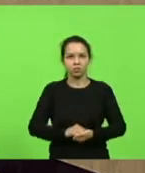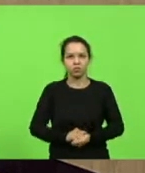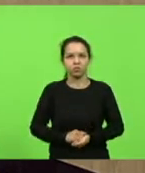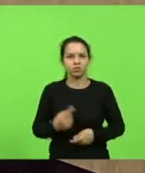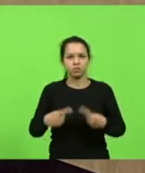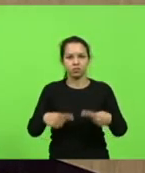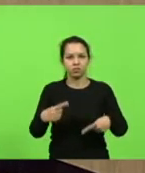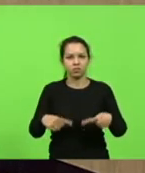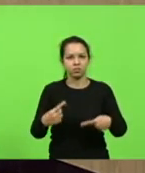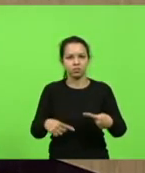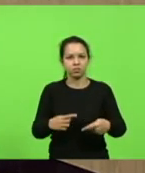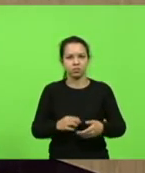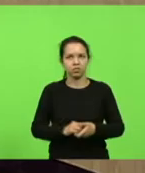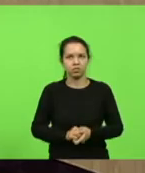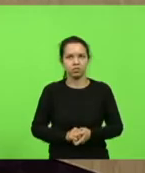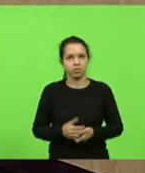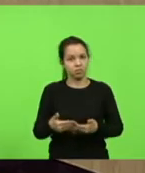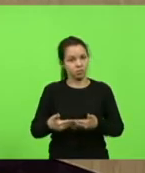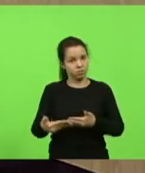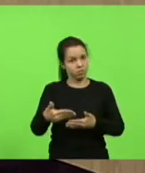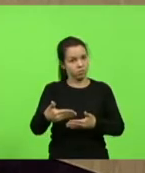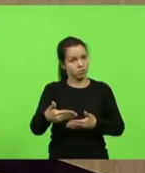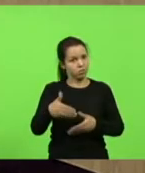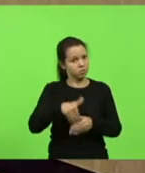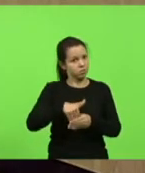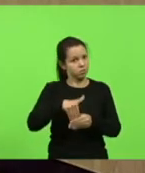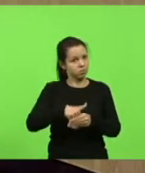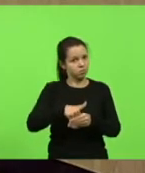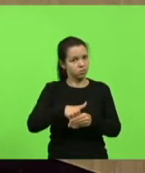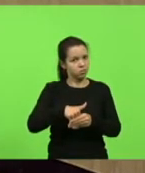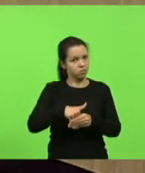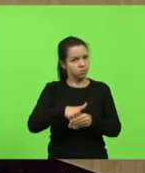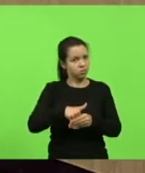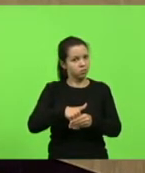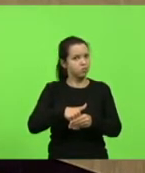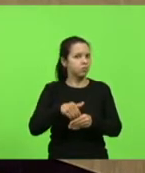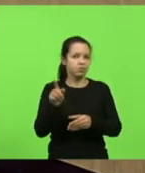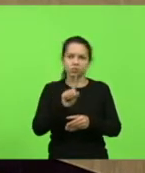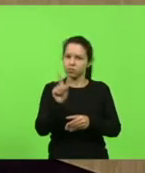Não, o senhor entrou em processo de votação, senhor presidente. Nós não temos quórum.